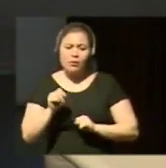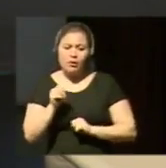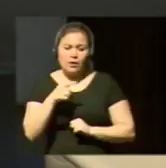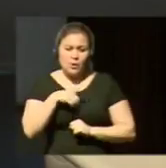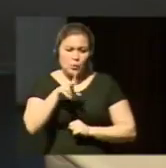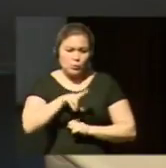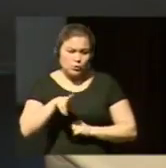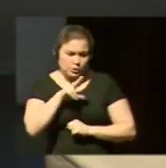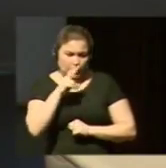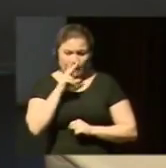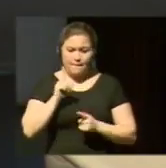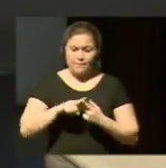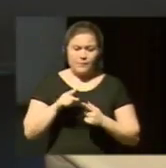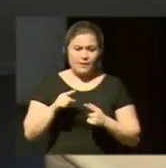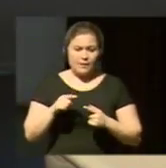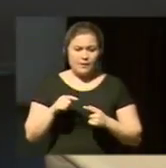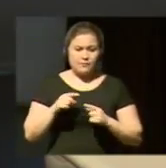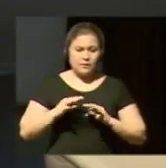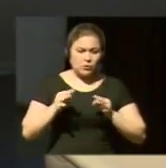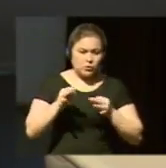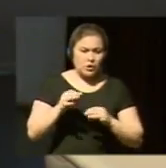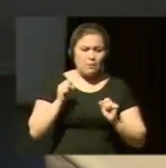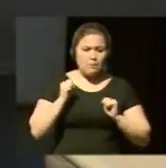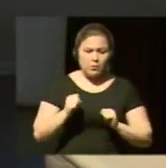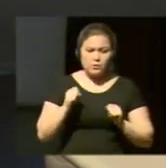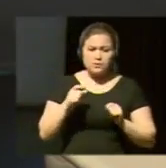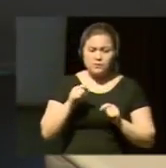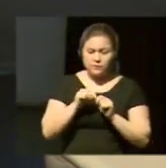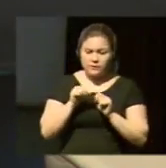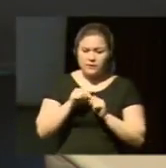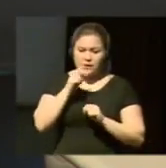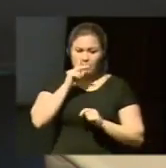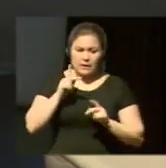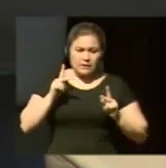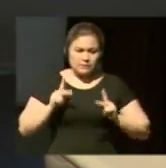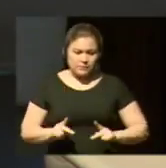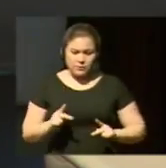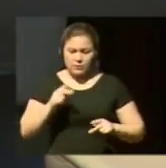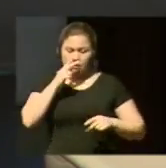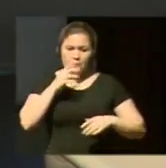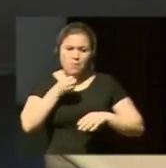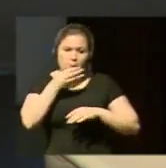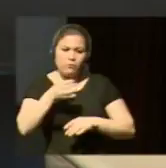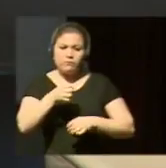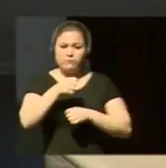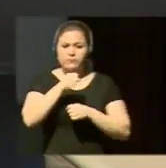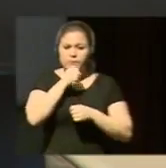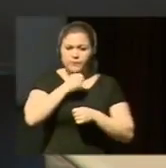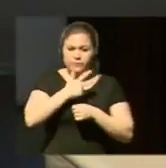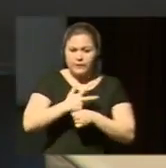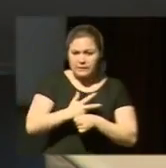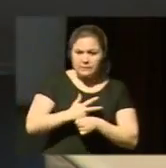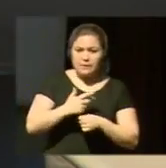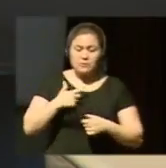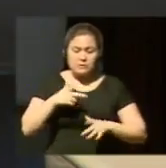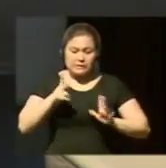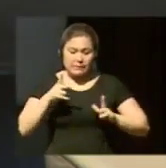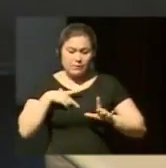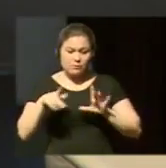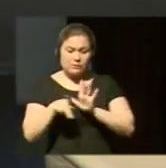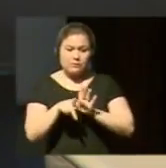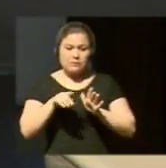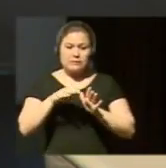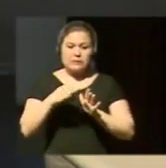momentaneamente utiliza novas tecnologias faz parte, por assim dizer, dessas pessoas que têm um bom envelhecimento. Eu sempre digo como